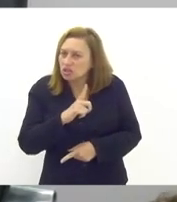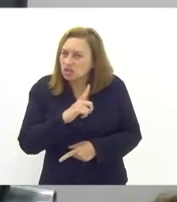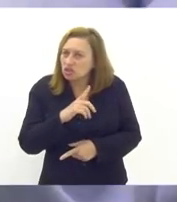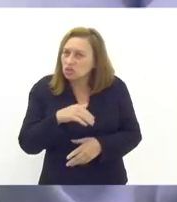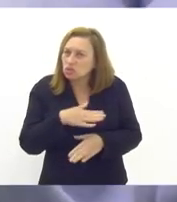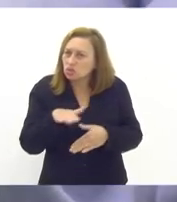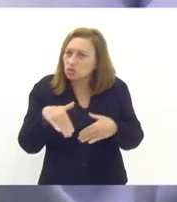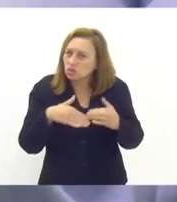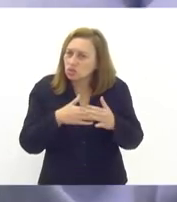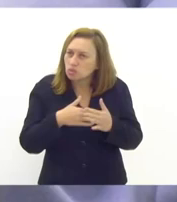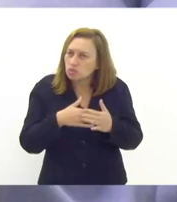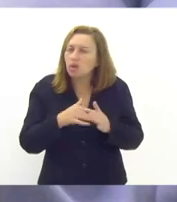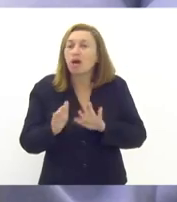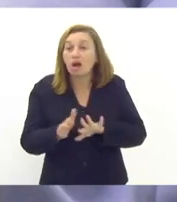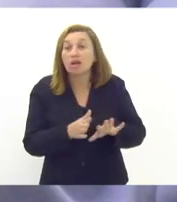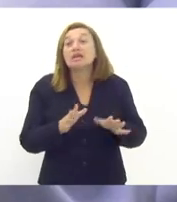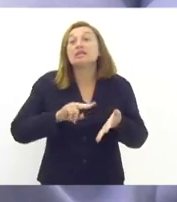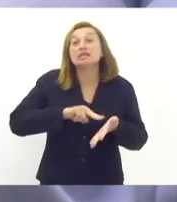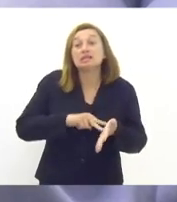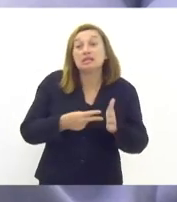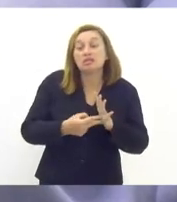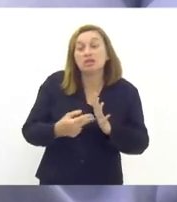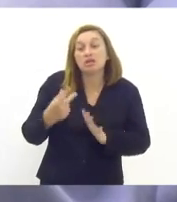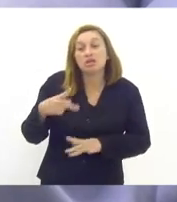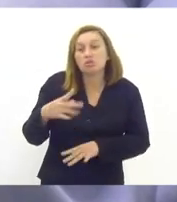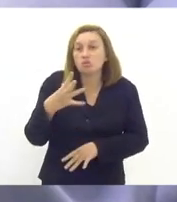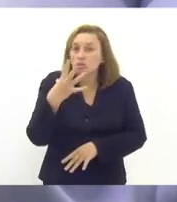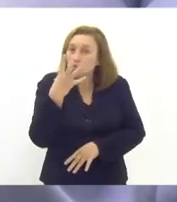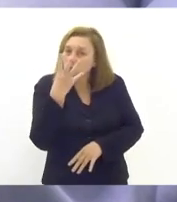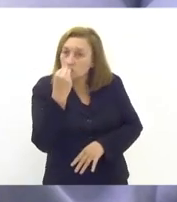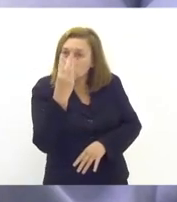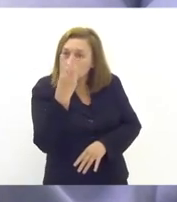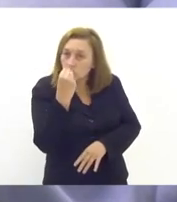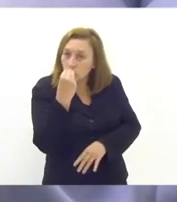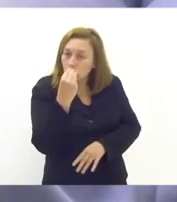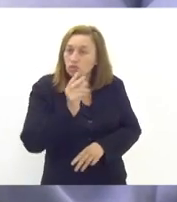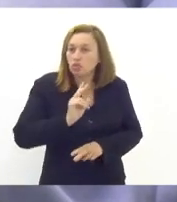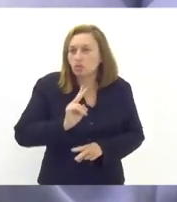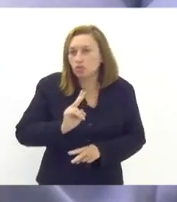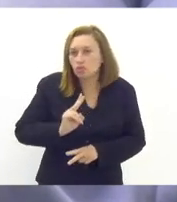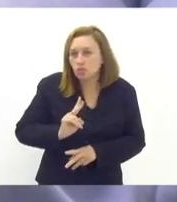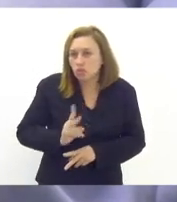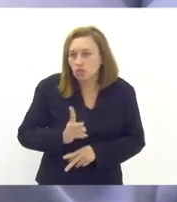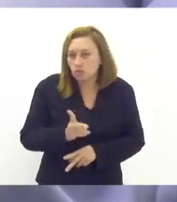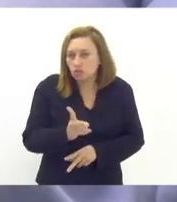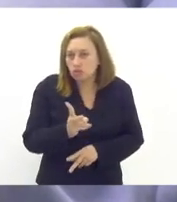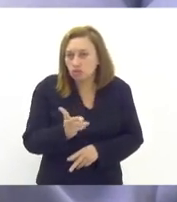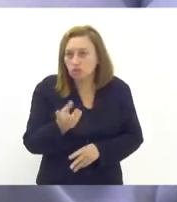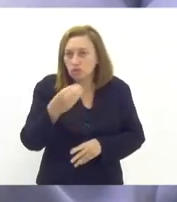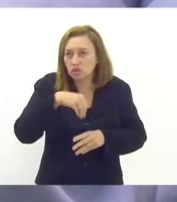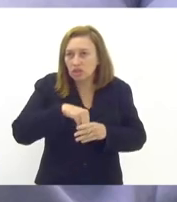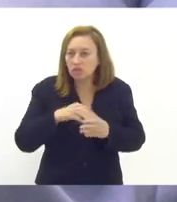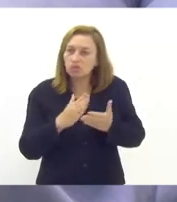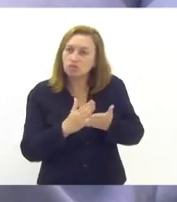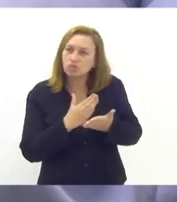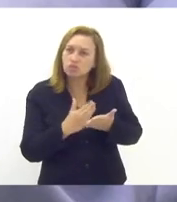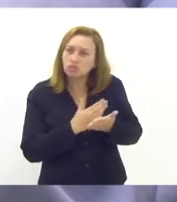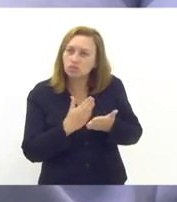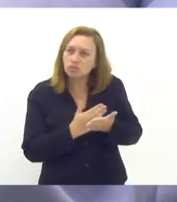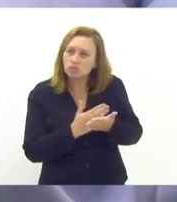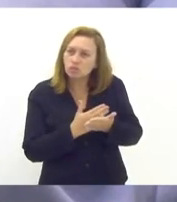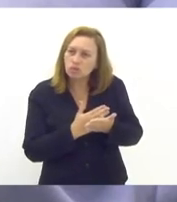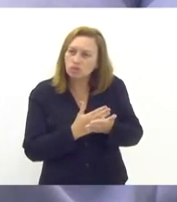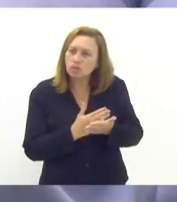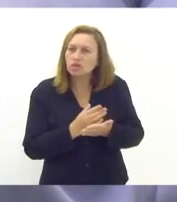uma... Então, significa que a sua fotografia se manteve Nesse álbum de fotografia, é isso?